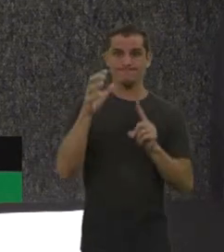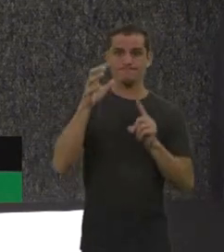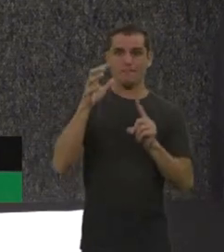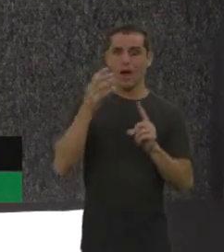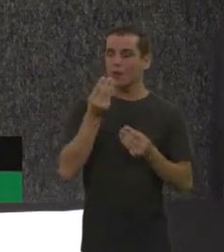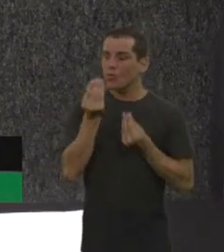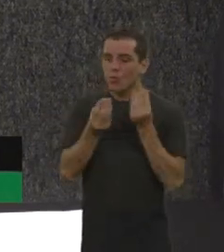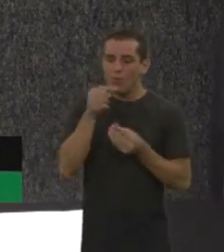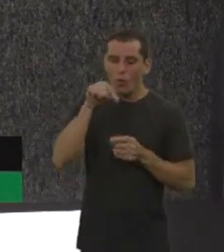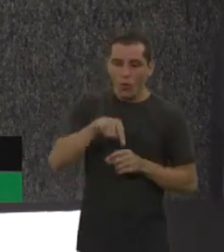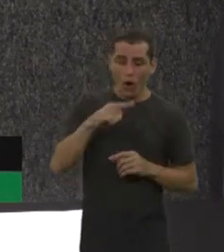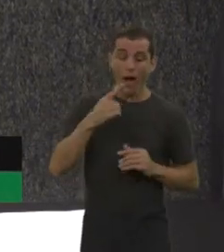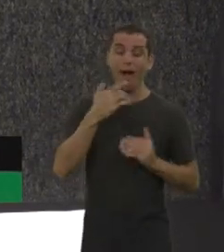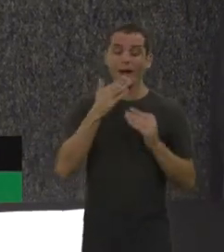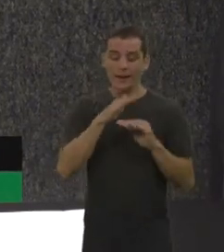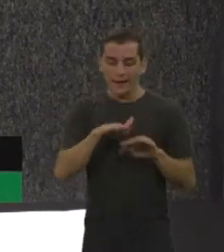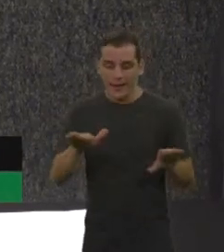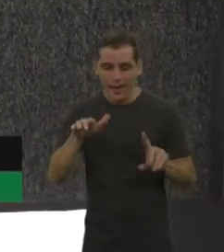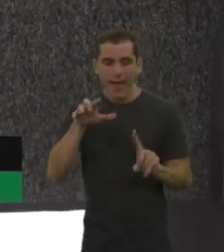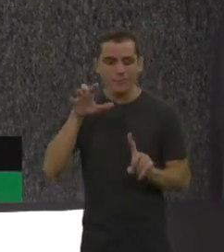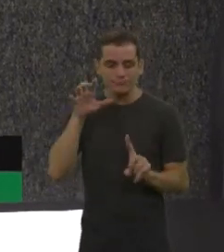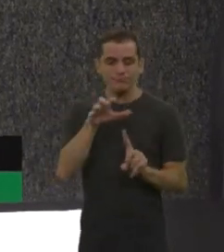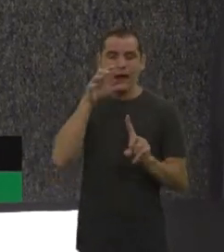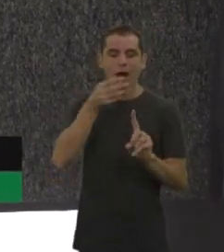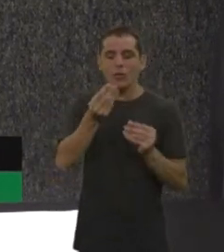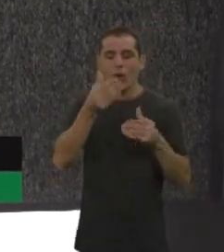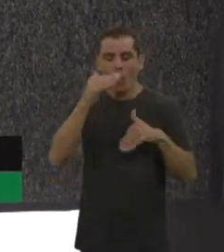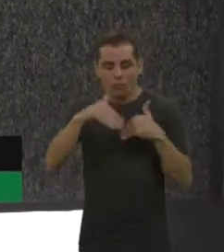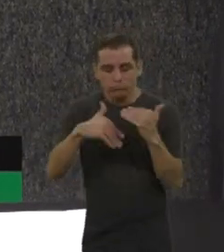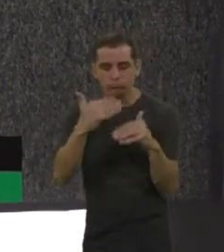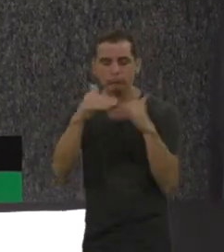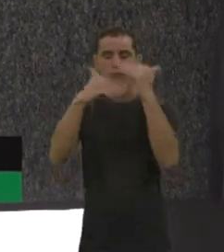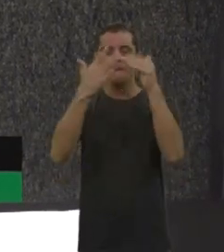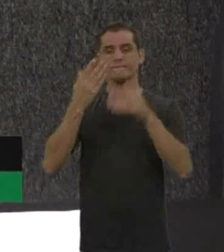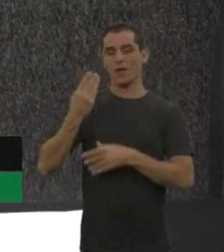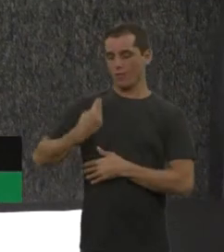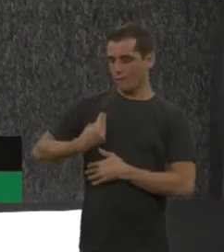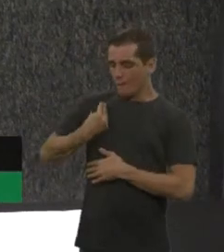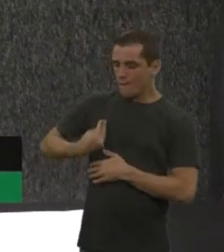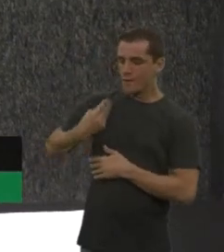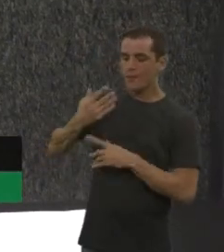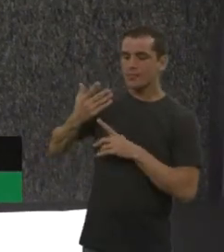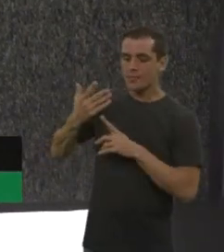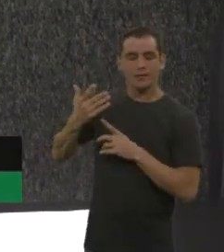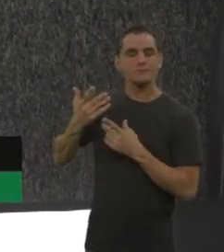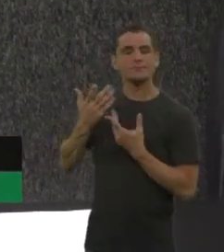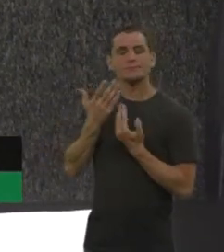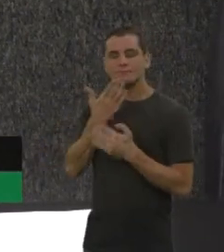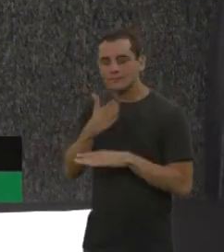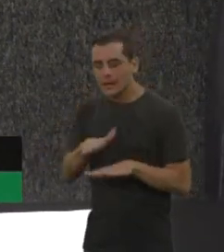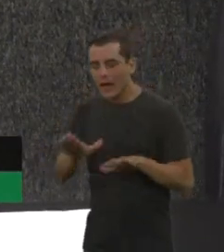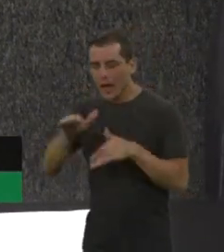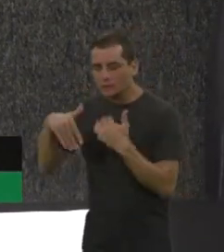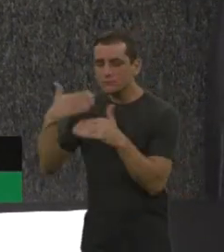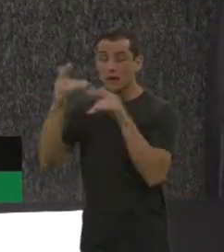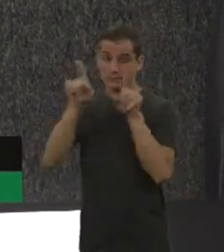O envolvimento dos pais com o desenvolvimento dos filhos, os problemas dos filhos, né? E também